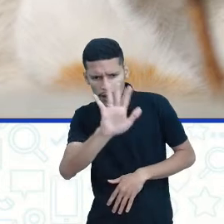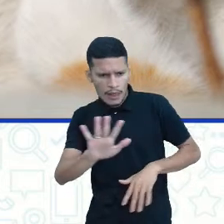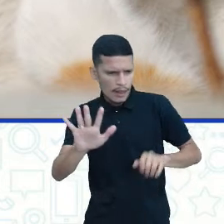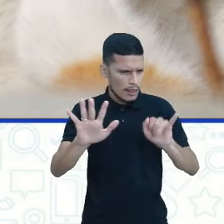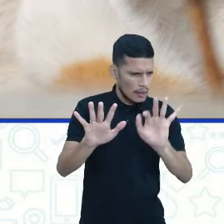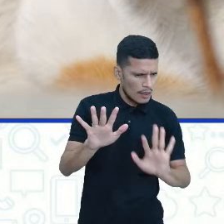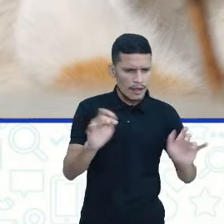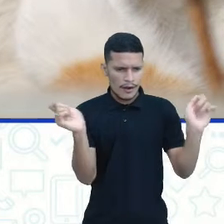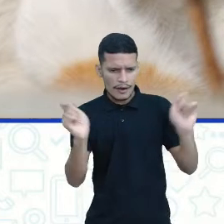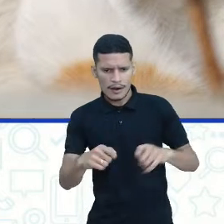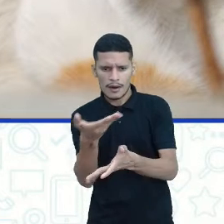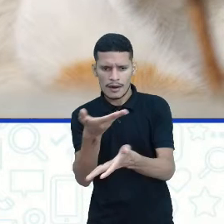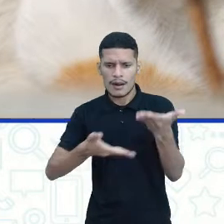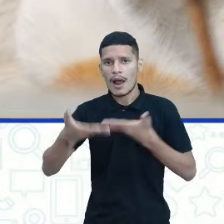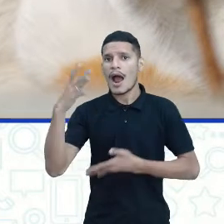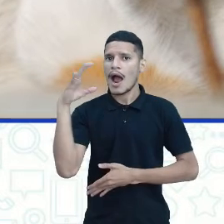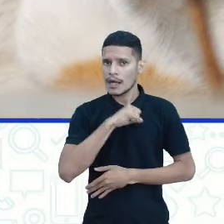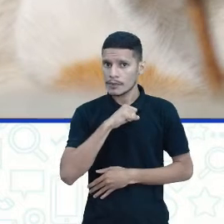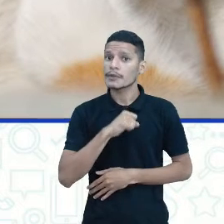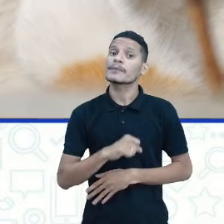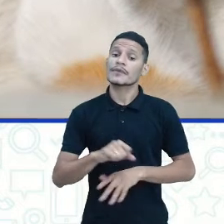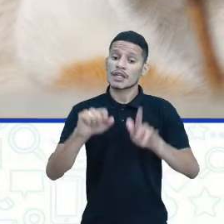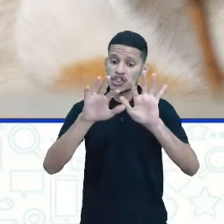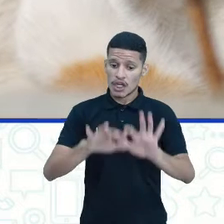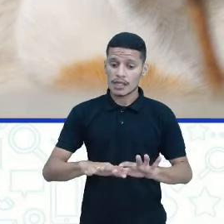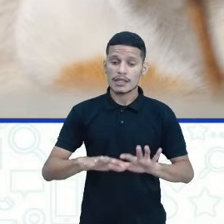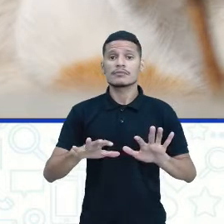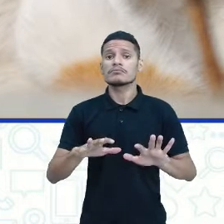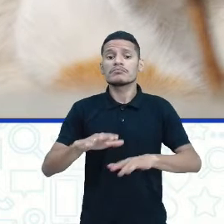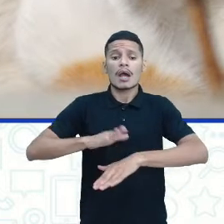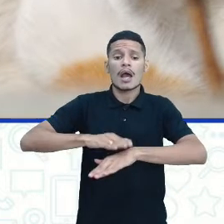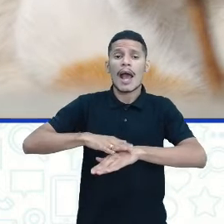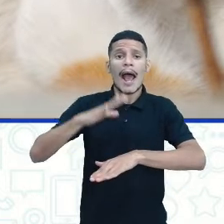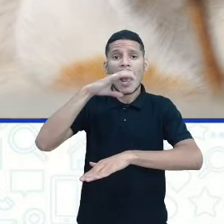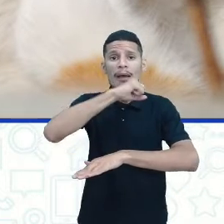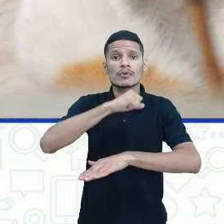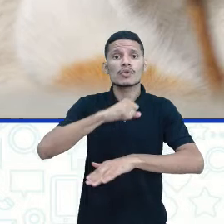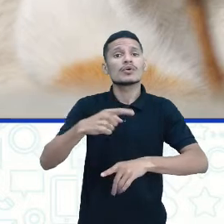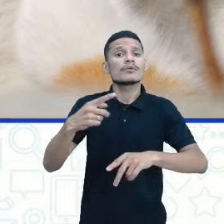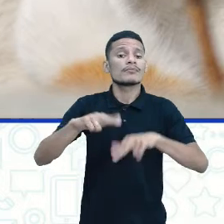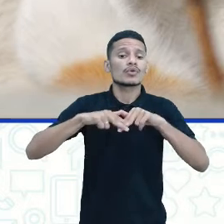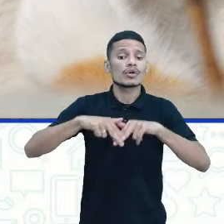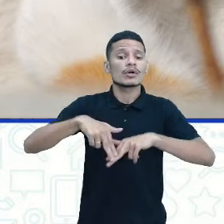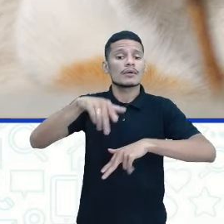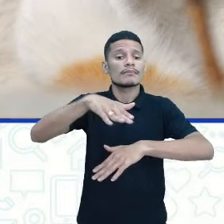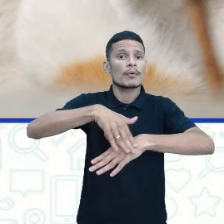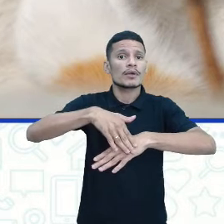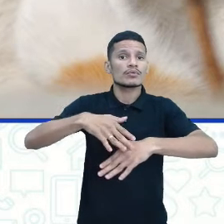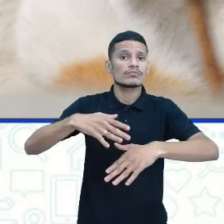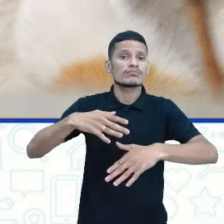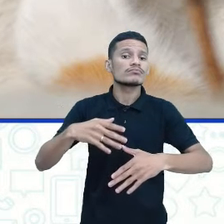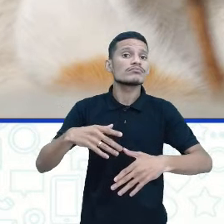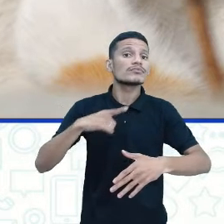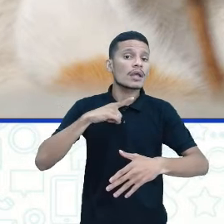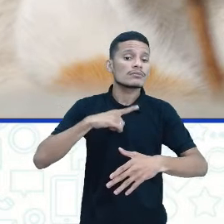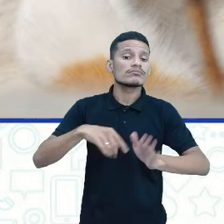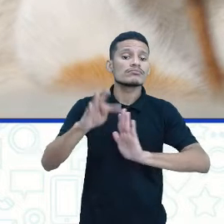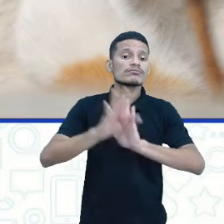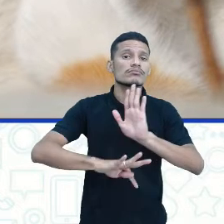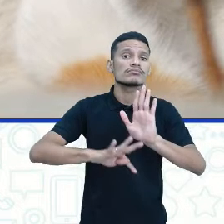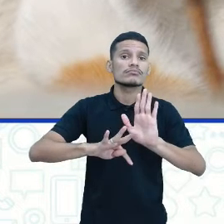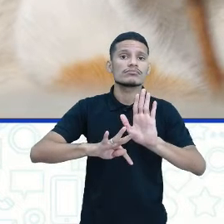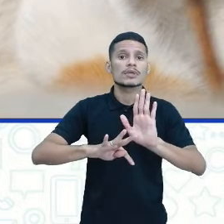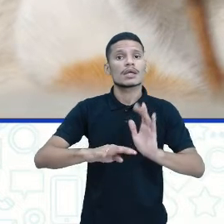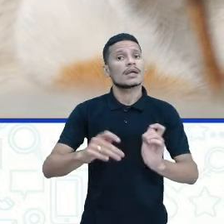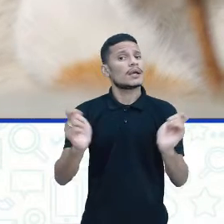O chat é uma conversa espontânea que, por causa das suas condições de produção e do suporte, se estrutura em texto, exceto